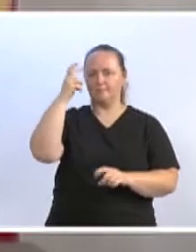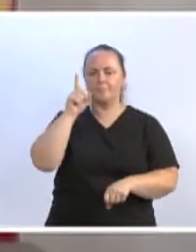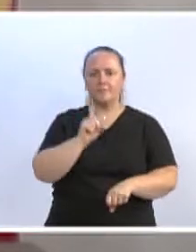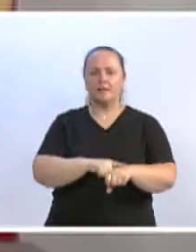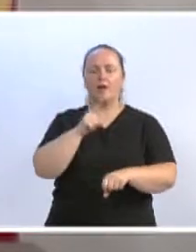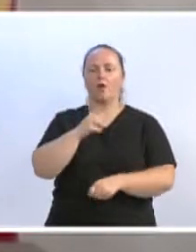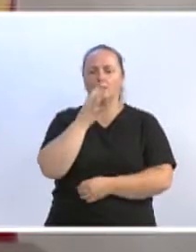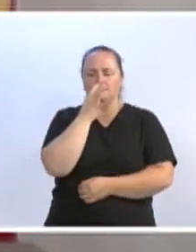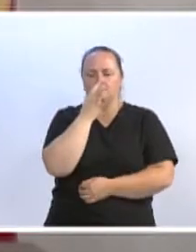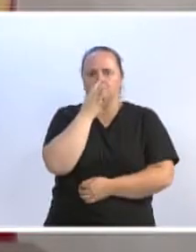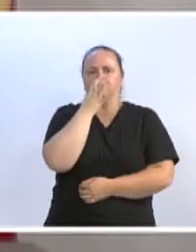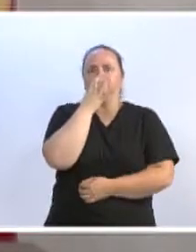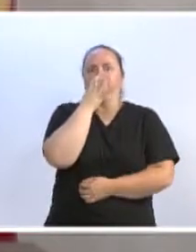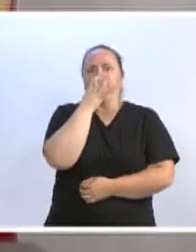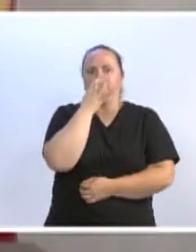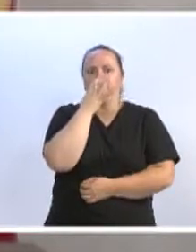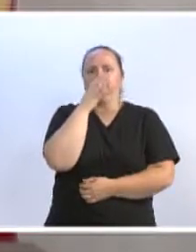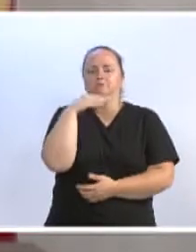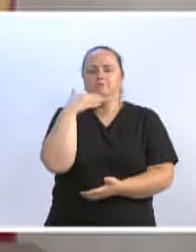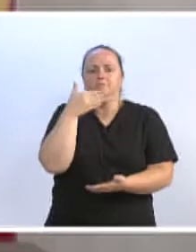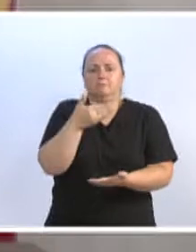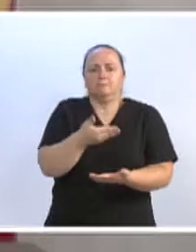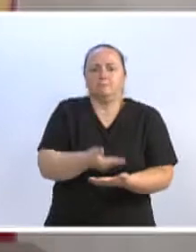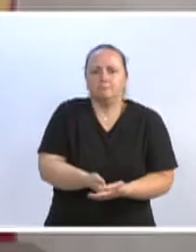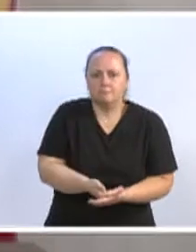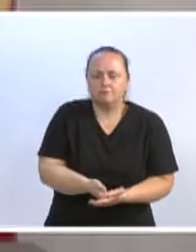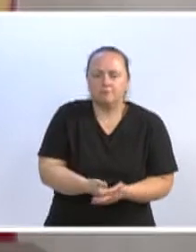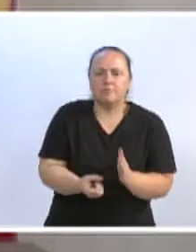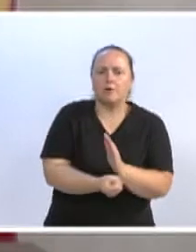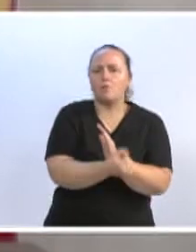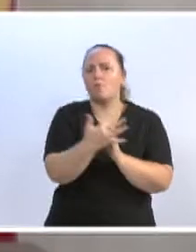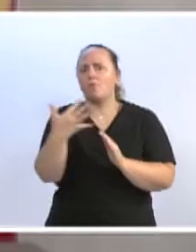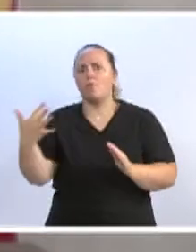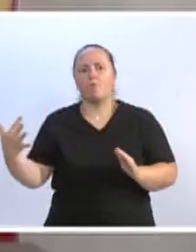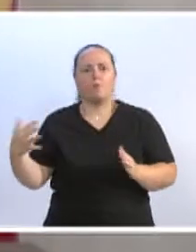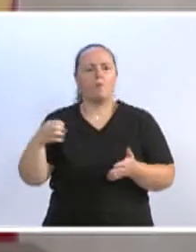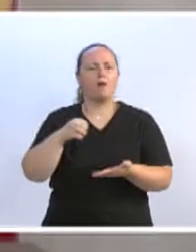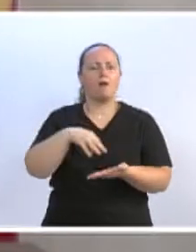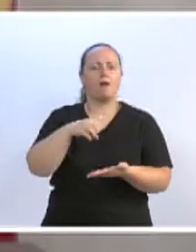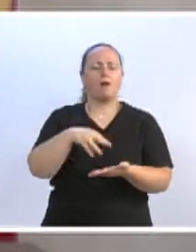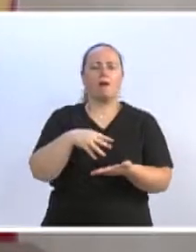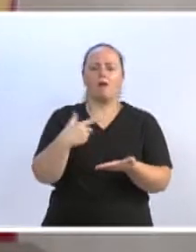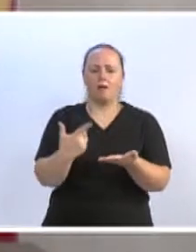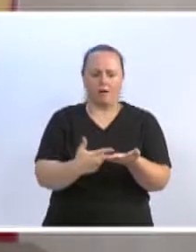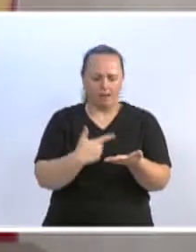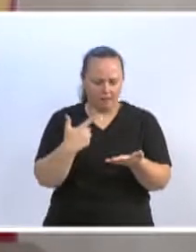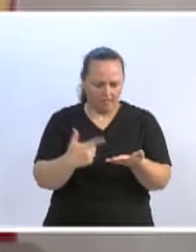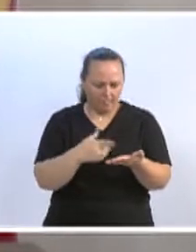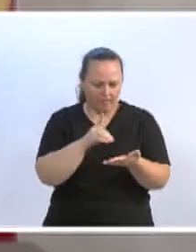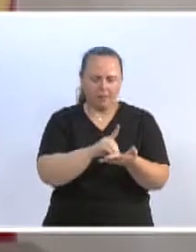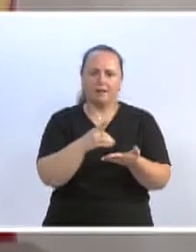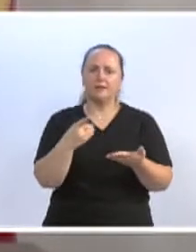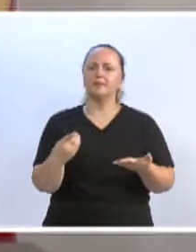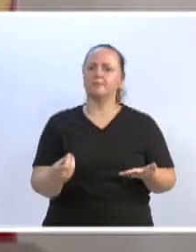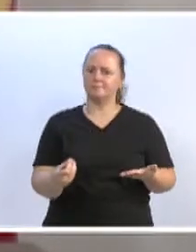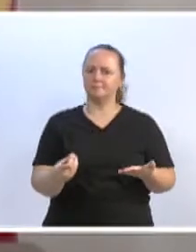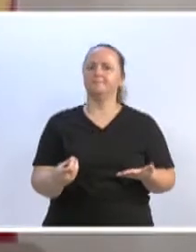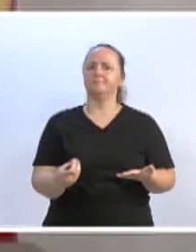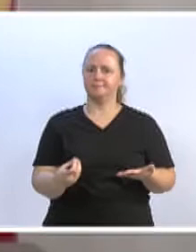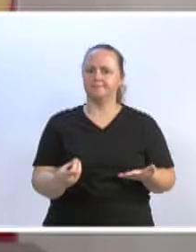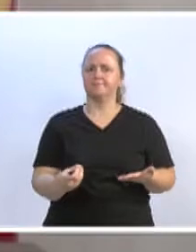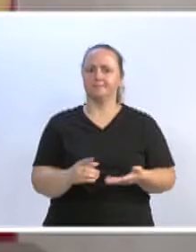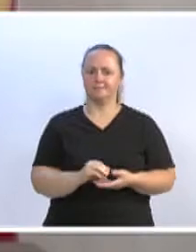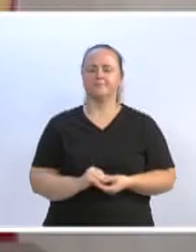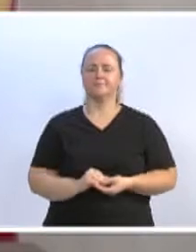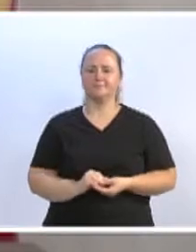com dados sobre as cópias da Bíblia Sagrada. É bem verdade, o texto bíblico, nós não temos mais aquilo